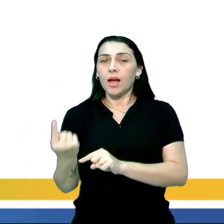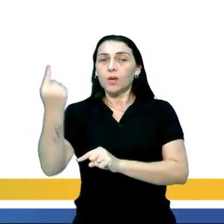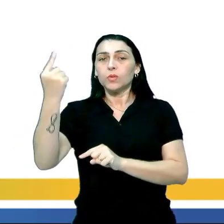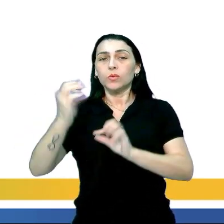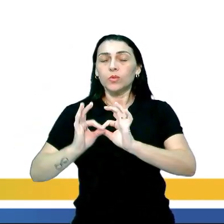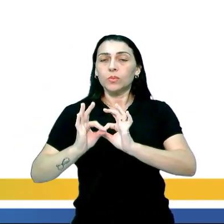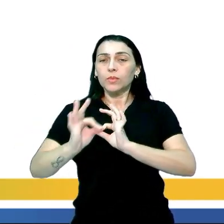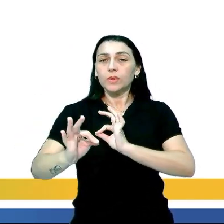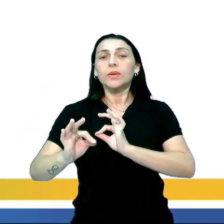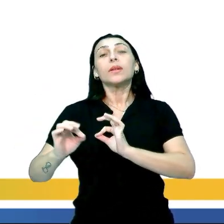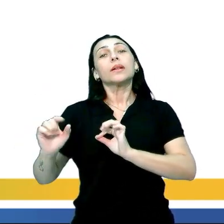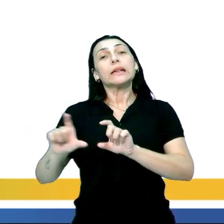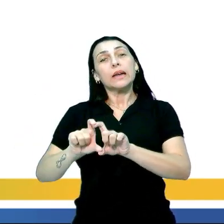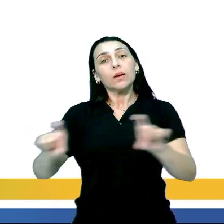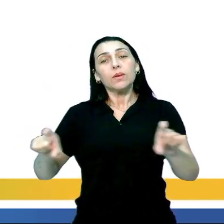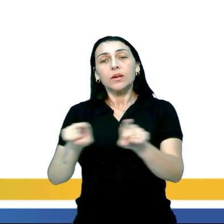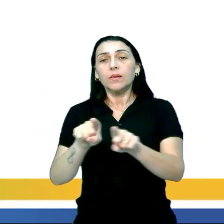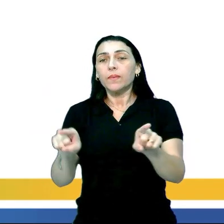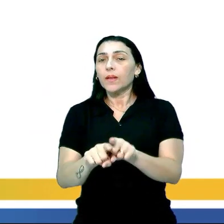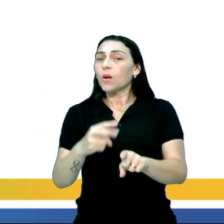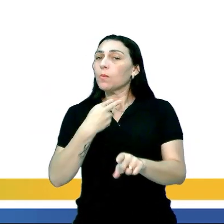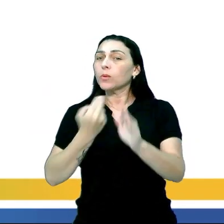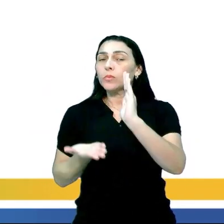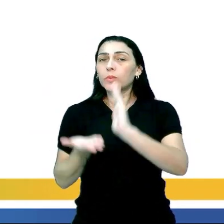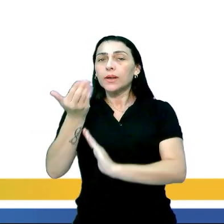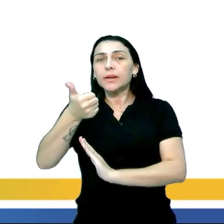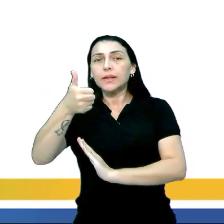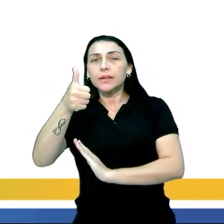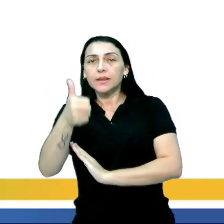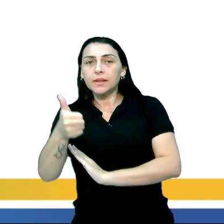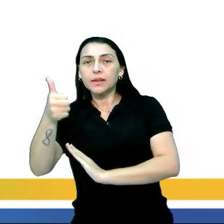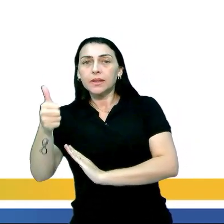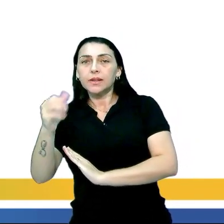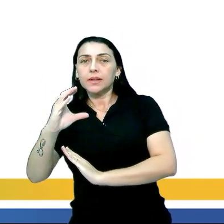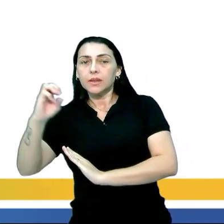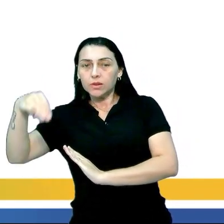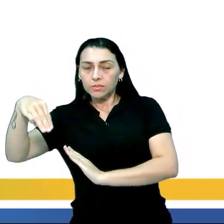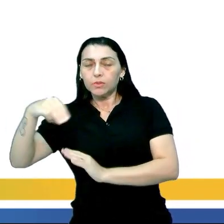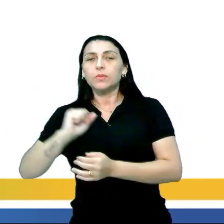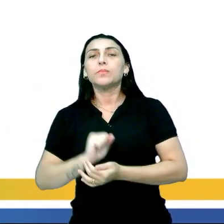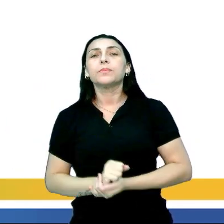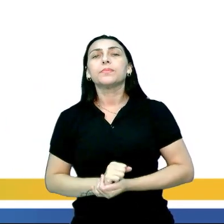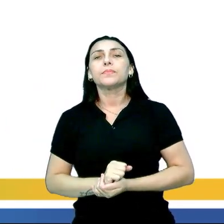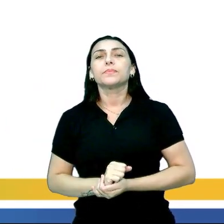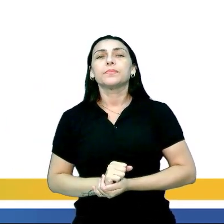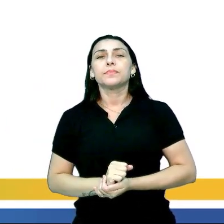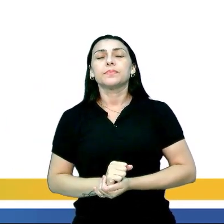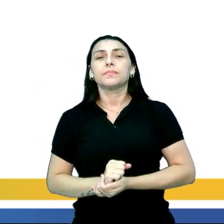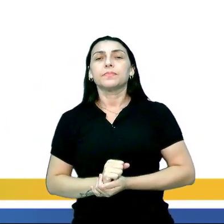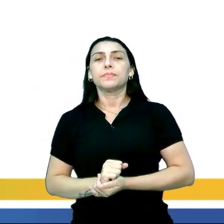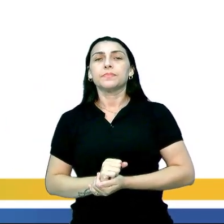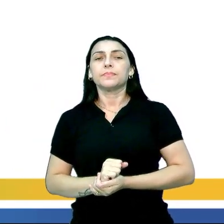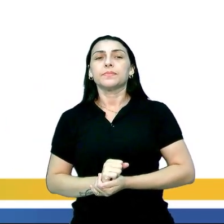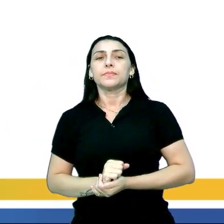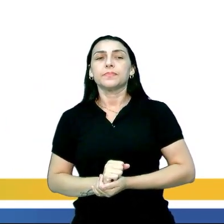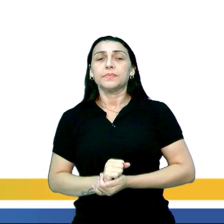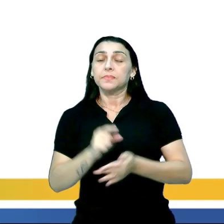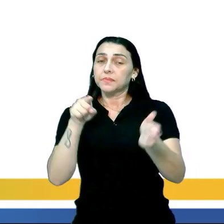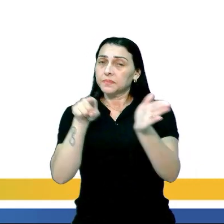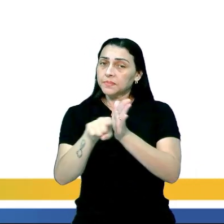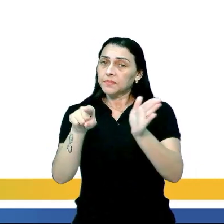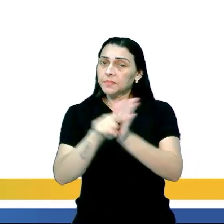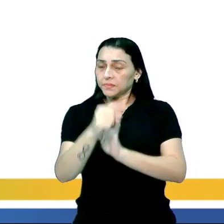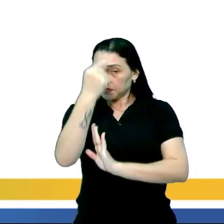mais comprimento mais largura, não pode ser superior a 115 centímetros. A questão, ela dá